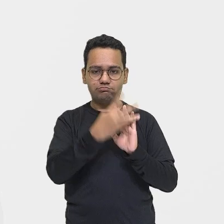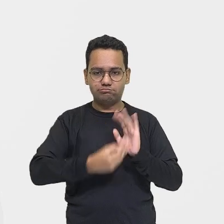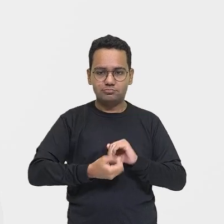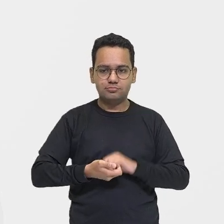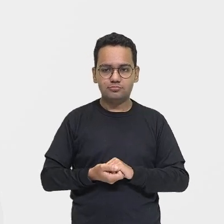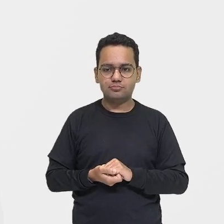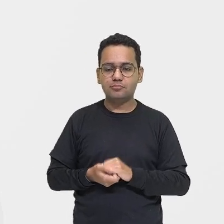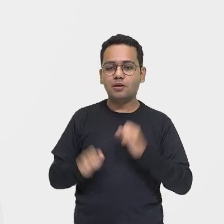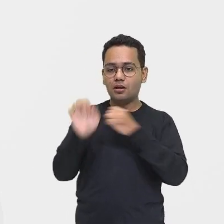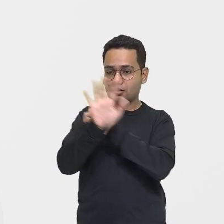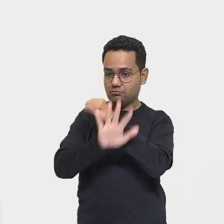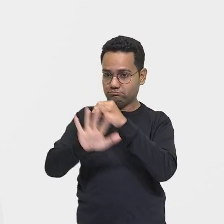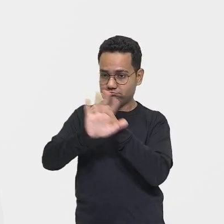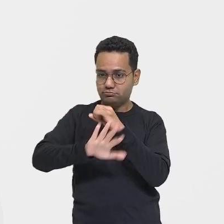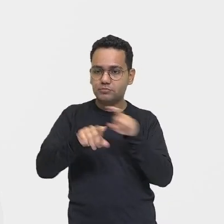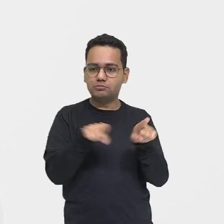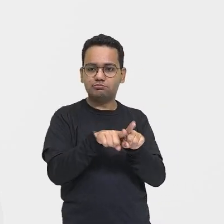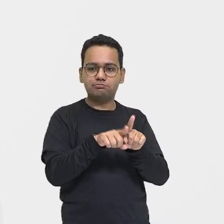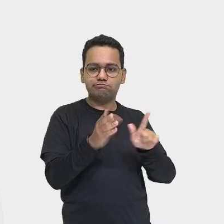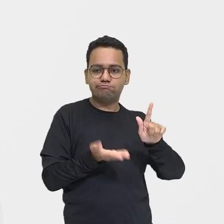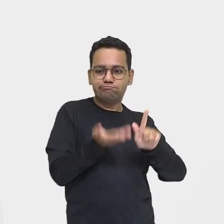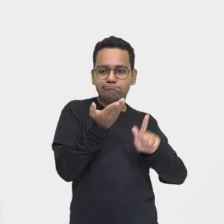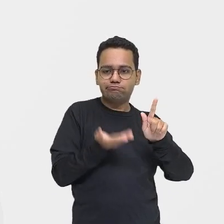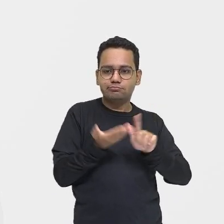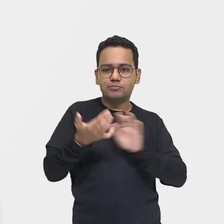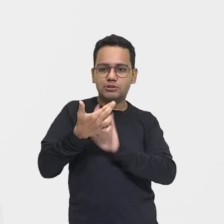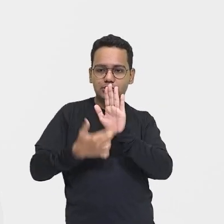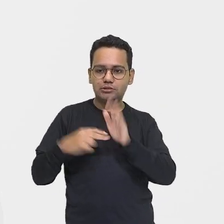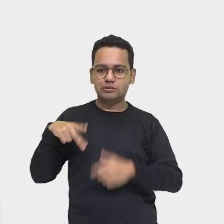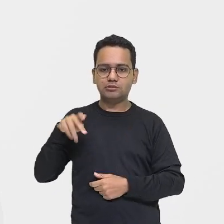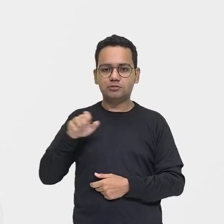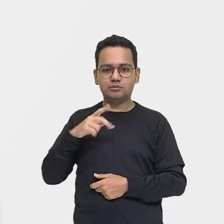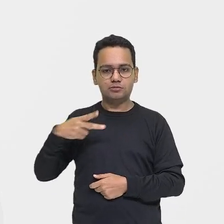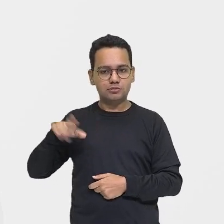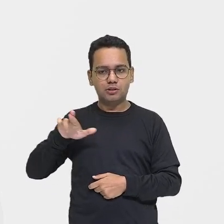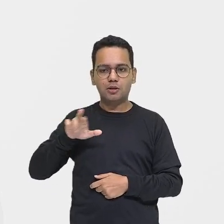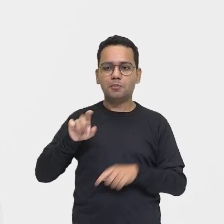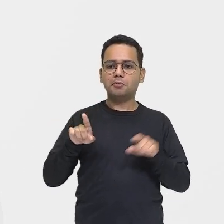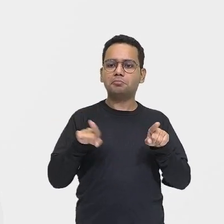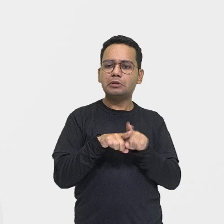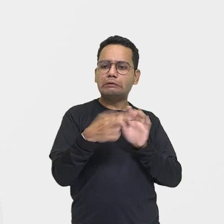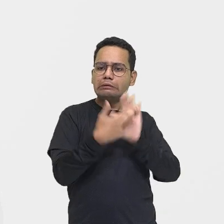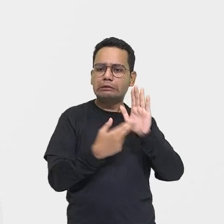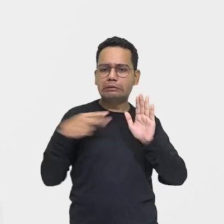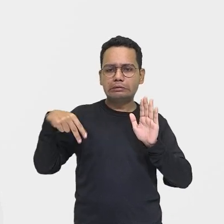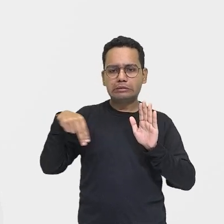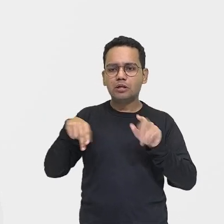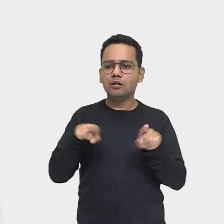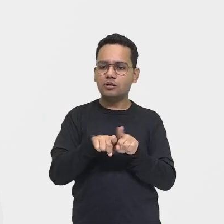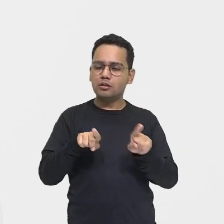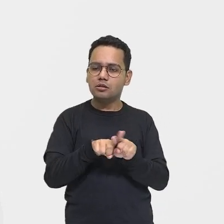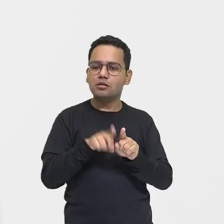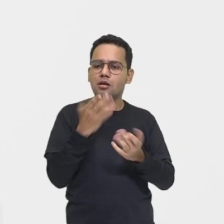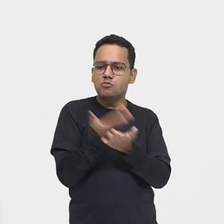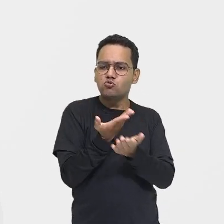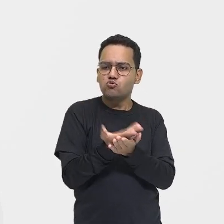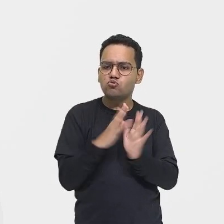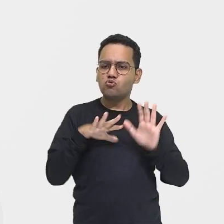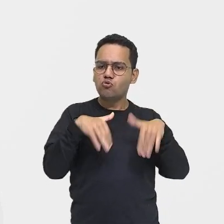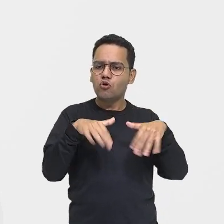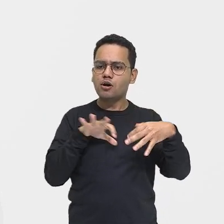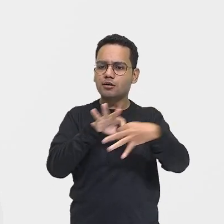Objeto do Conhecimento, Astronomia, Gravitação e Leis de Kepler, Leis de Newton, Astrobiologia. O